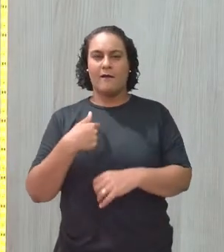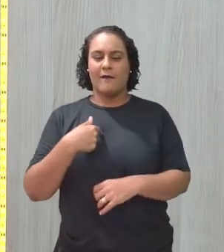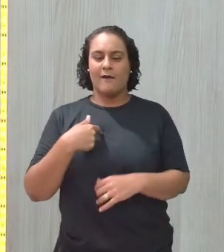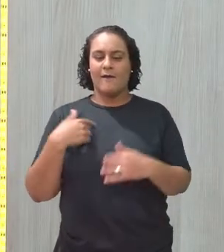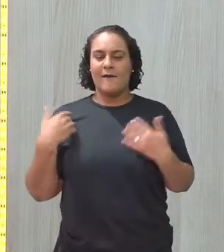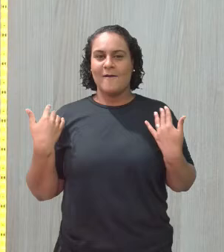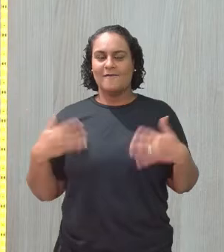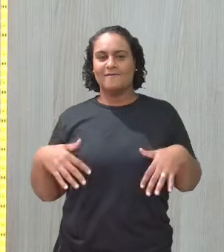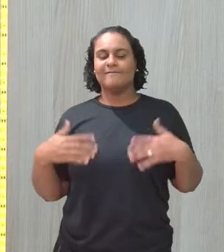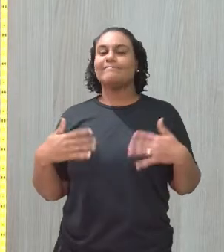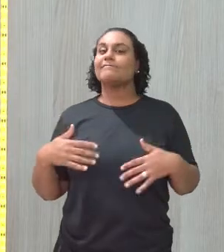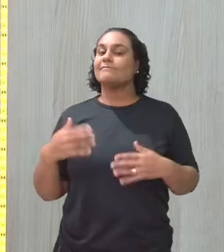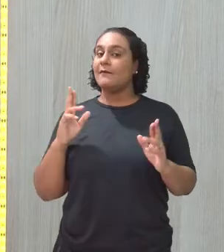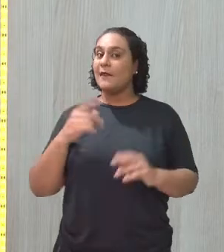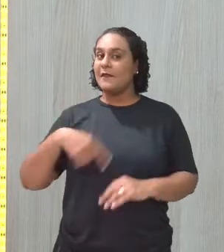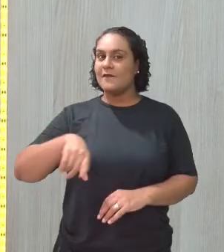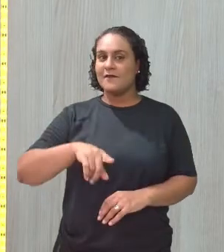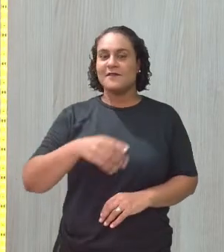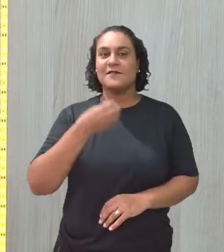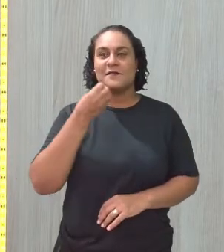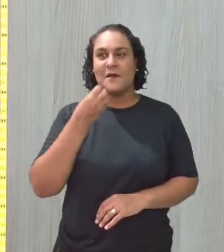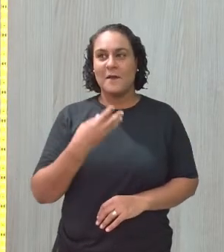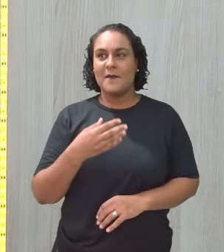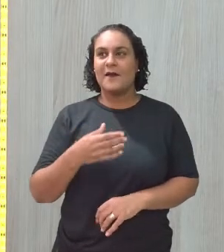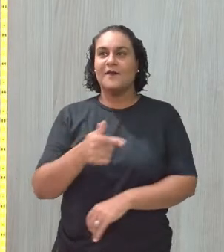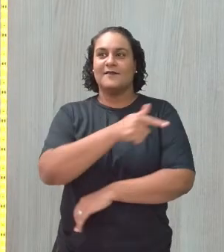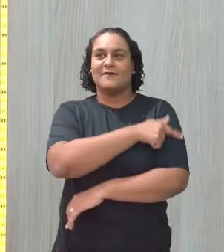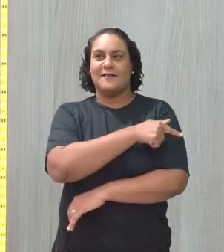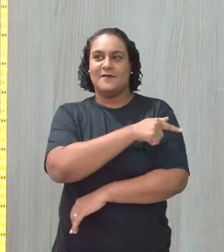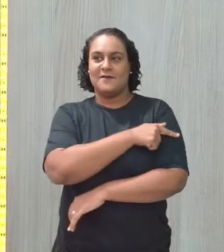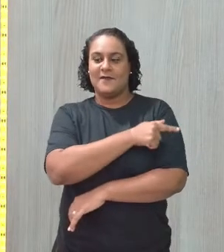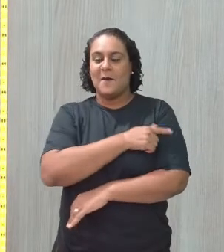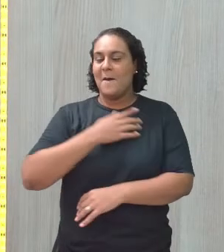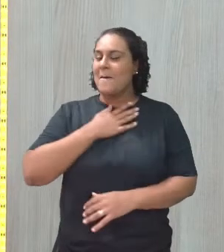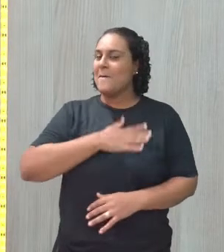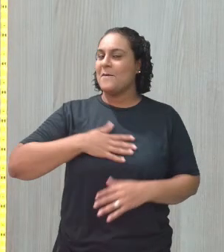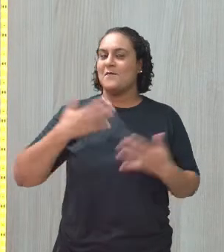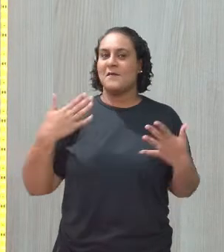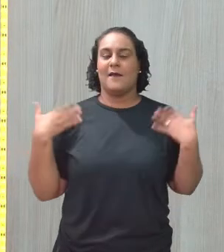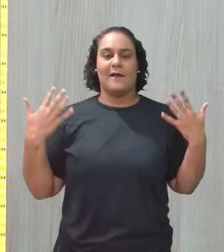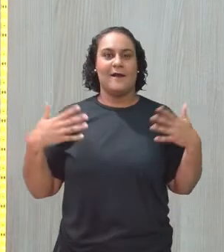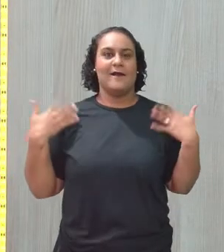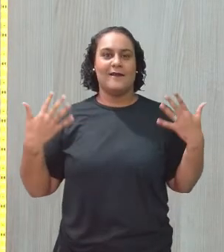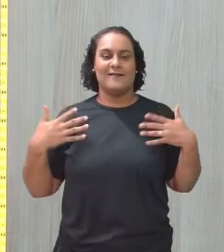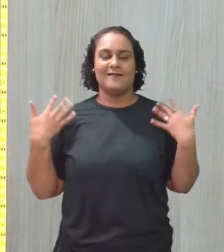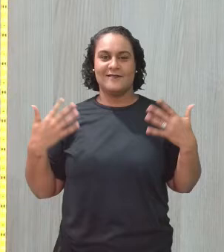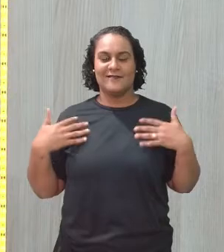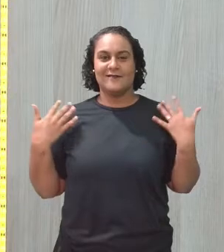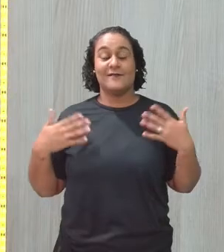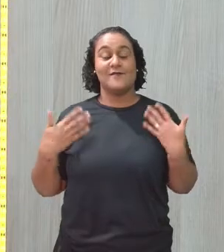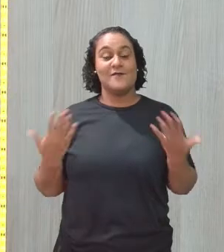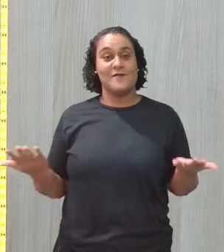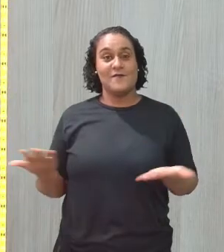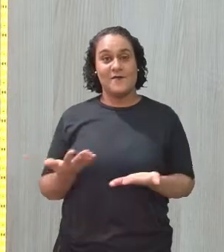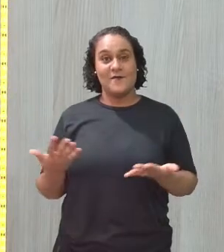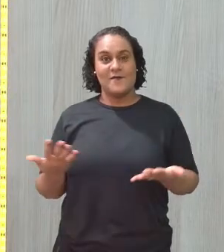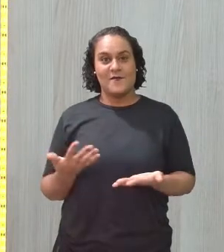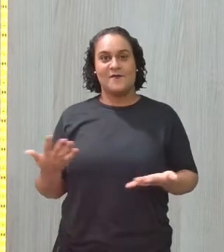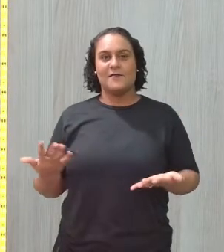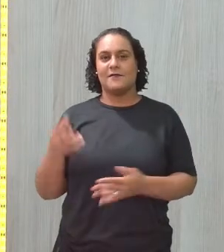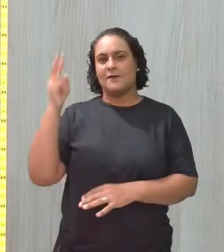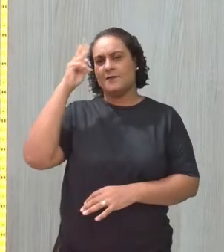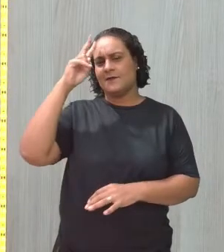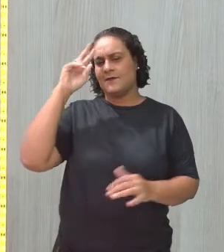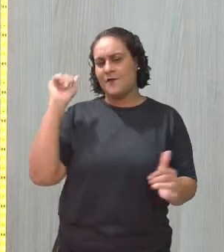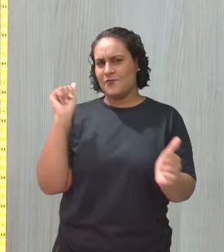EMAD. Espero que esteja tudo bem com vocês. 7º ano, é sempre um prazer, uma alegria, uma enorme satisfação. Hoje aqui em História,